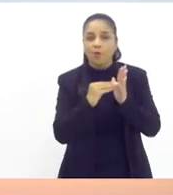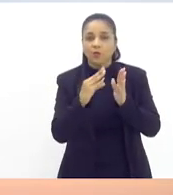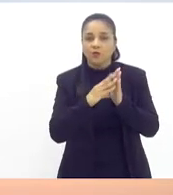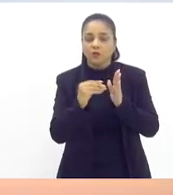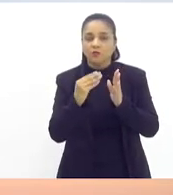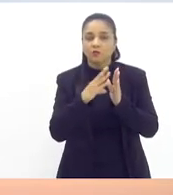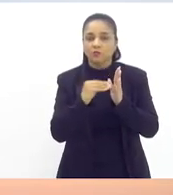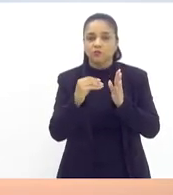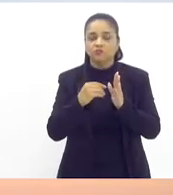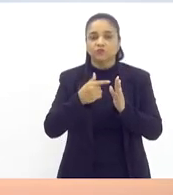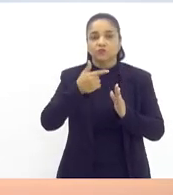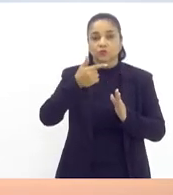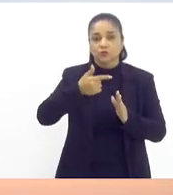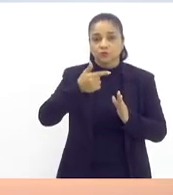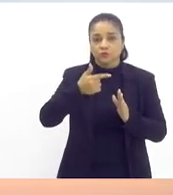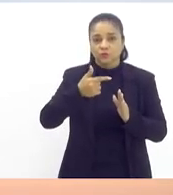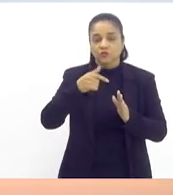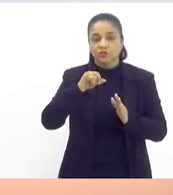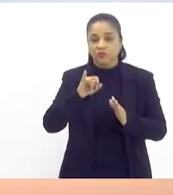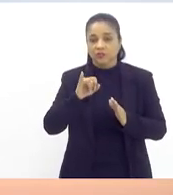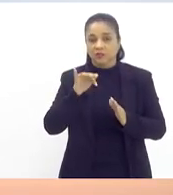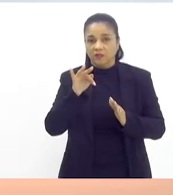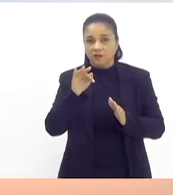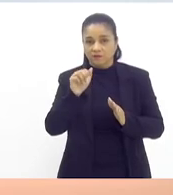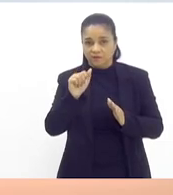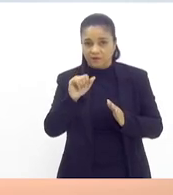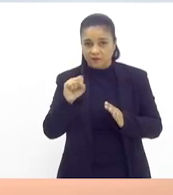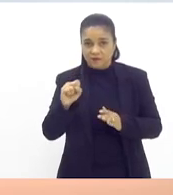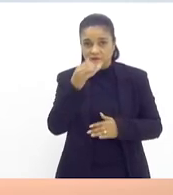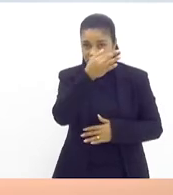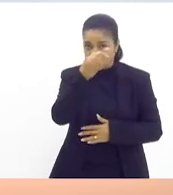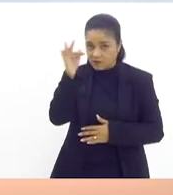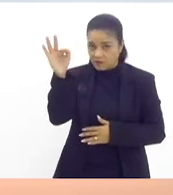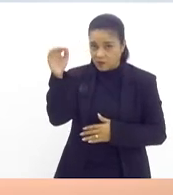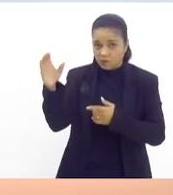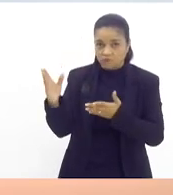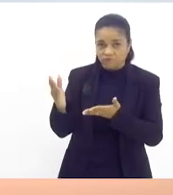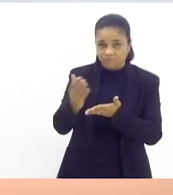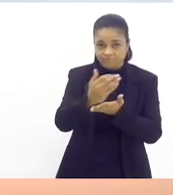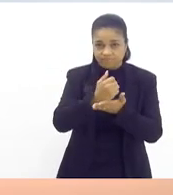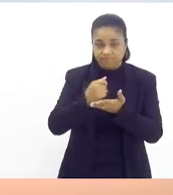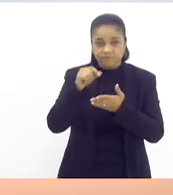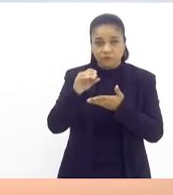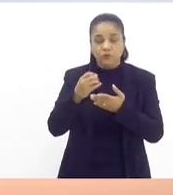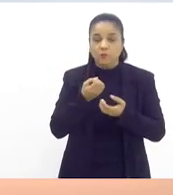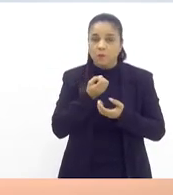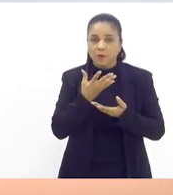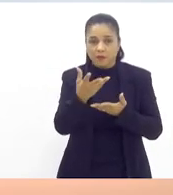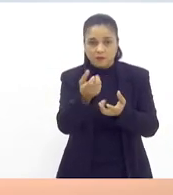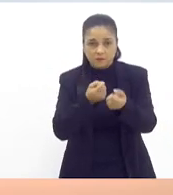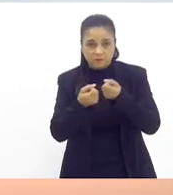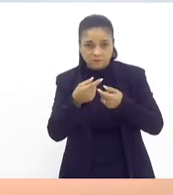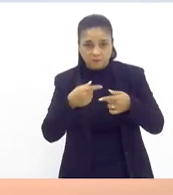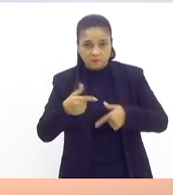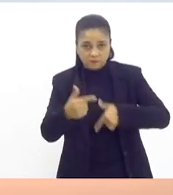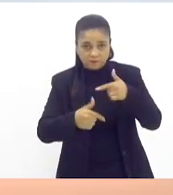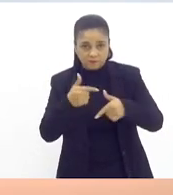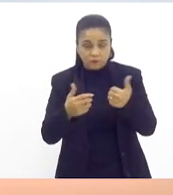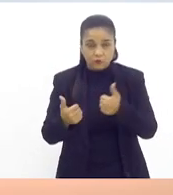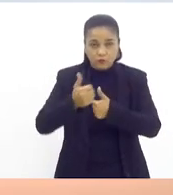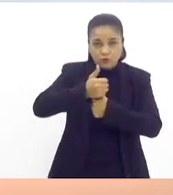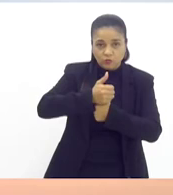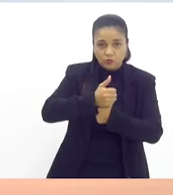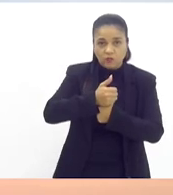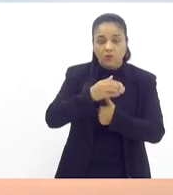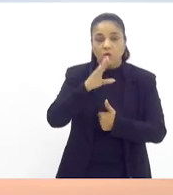dual. 2 IVAs, um IVA que seria federal, que seria a contribuição sobre bens e serviços, que substituiria o